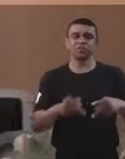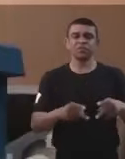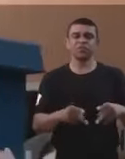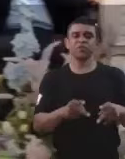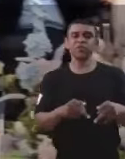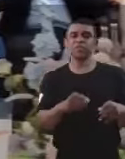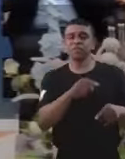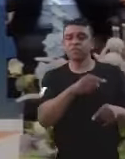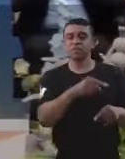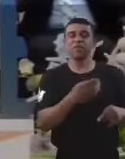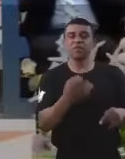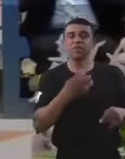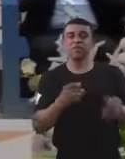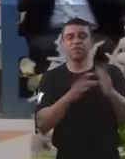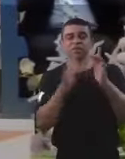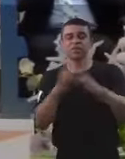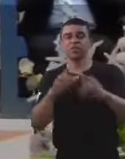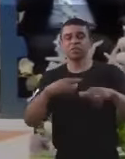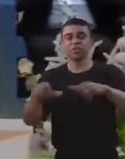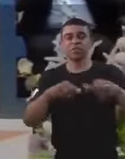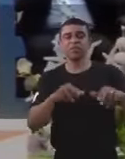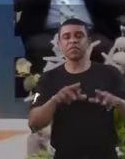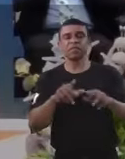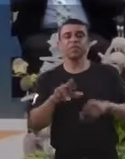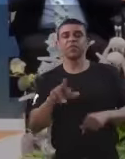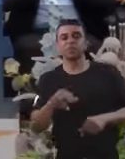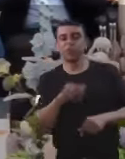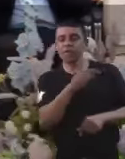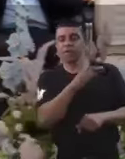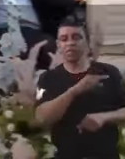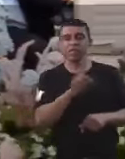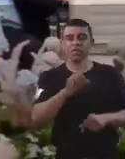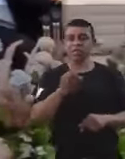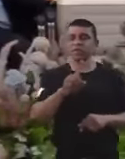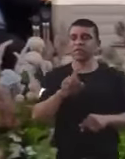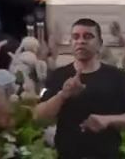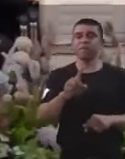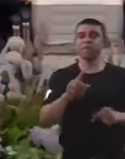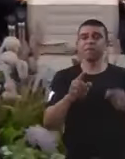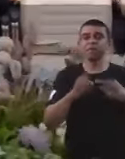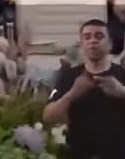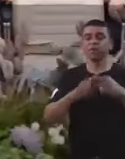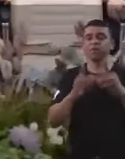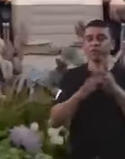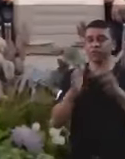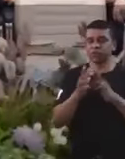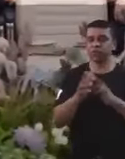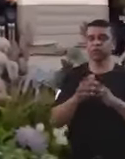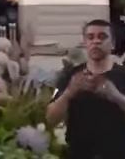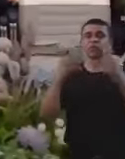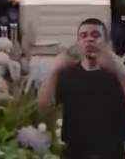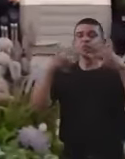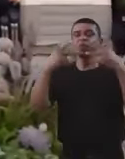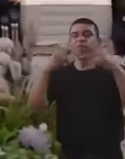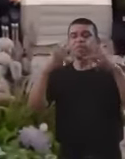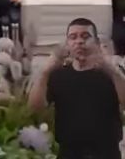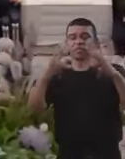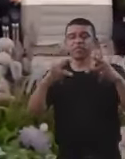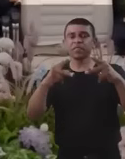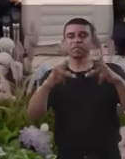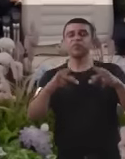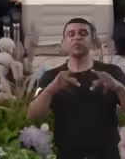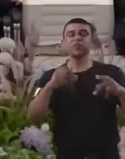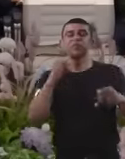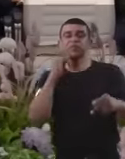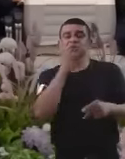se examinando. Eu preciso melhorar. Jesus está pregando sobre perseguição. E ele está ouvindo aí no meio da